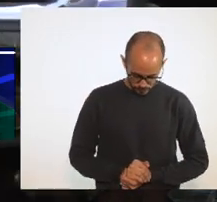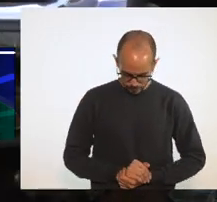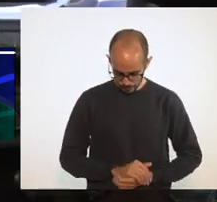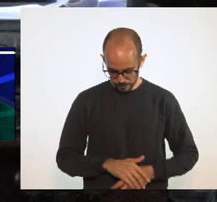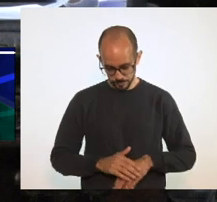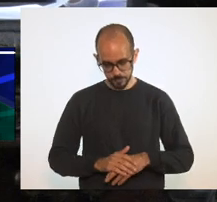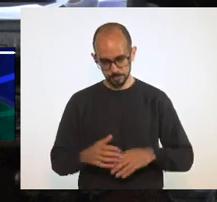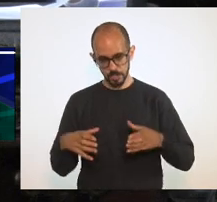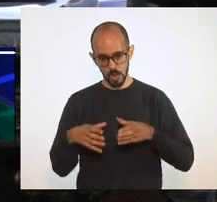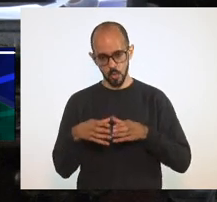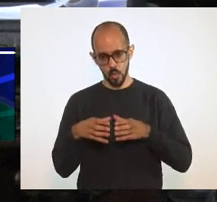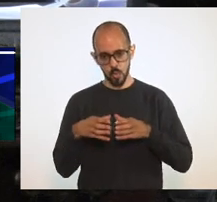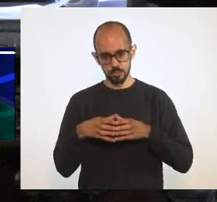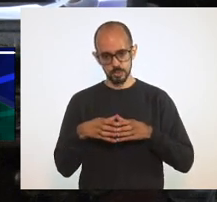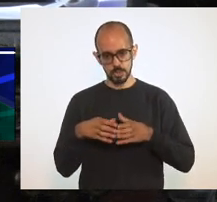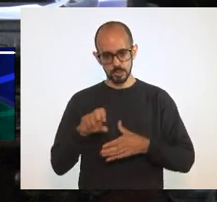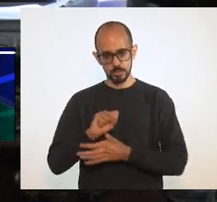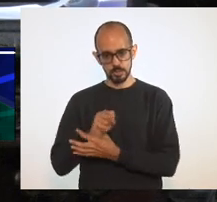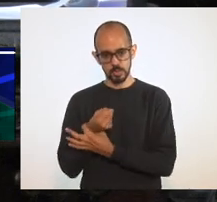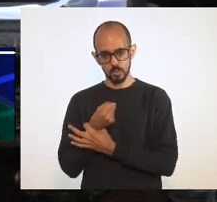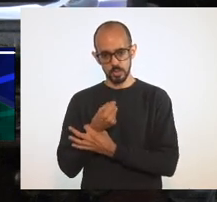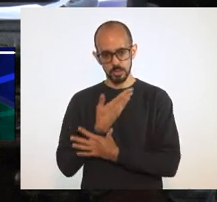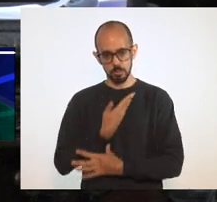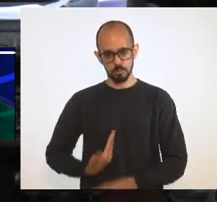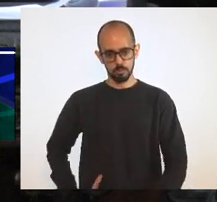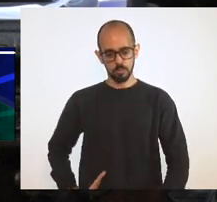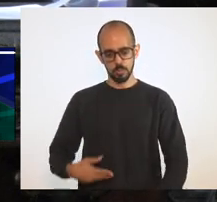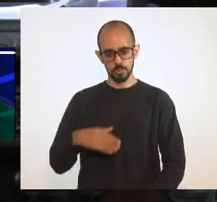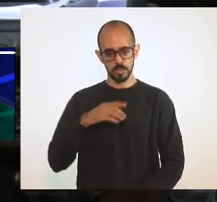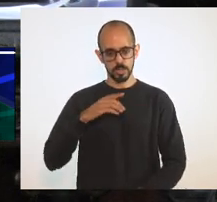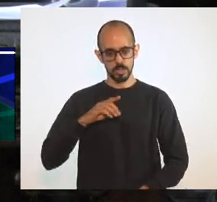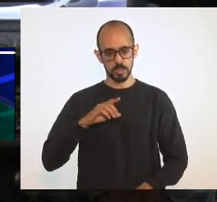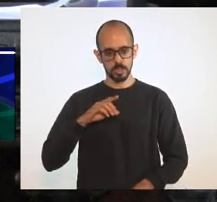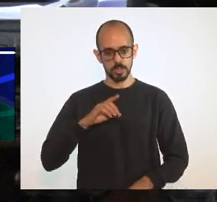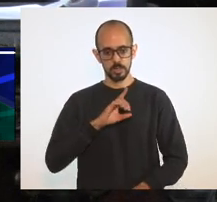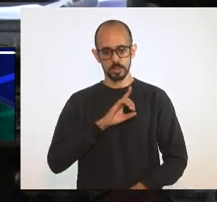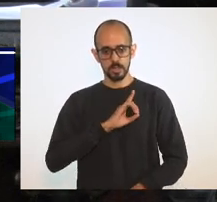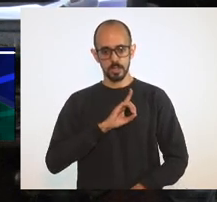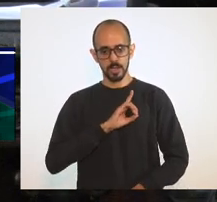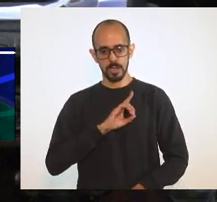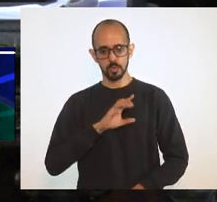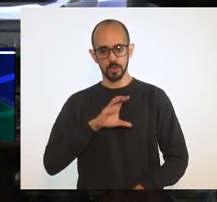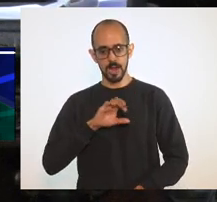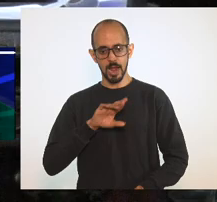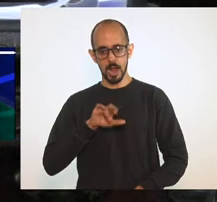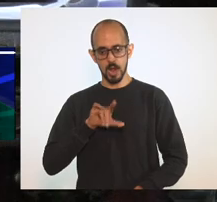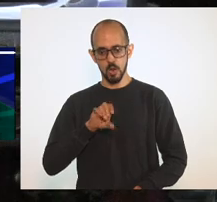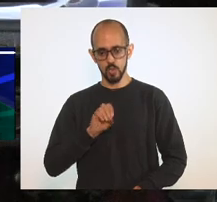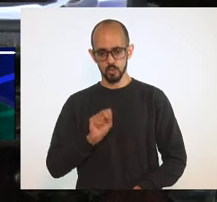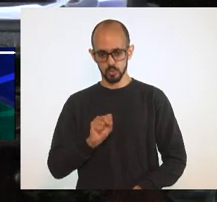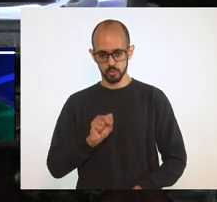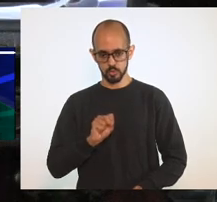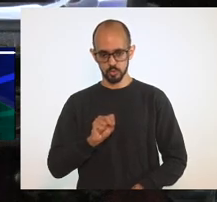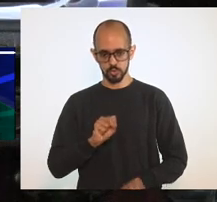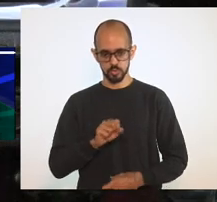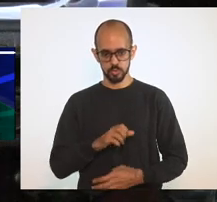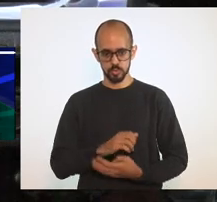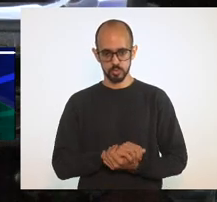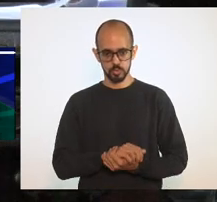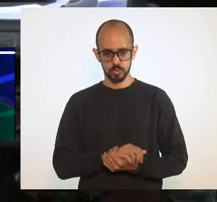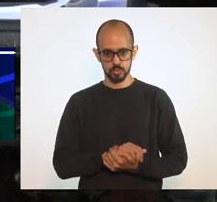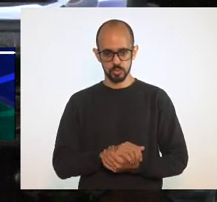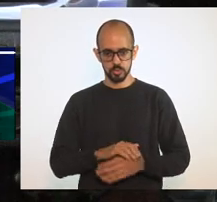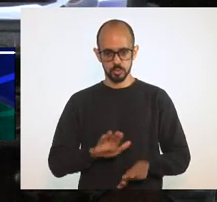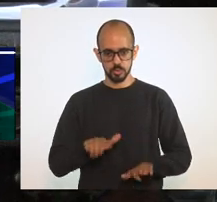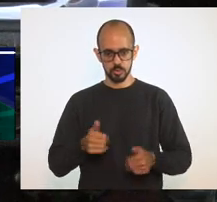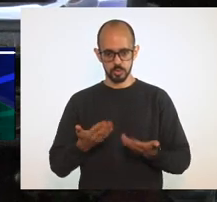Pela Comissão Segurança Pública, deputado delegado Carlos Augusto. A presidência anuncia que